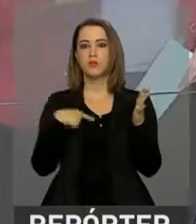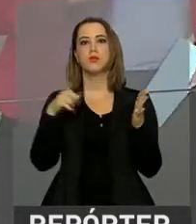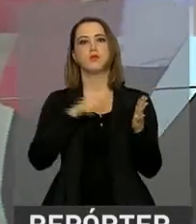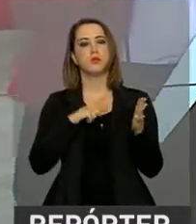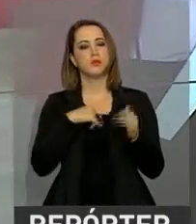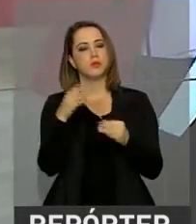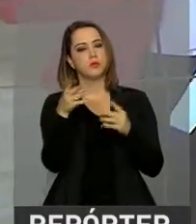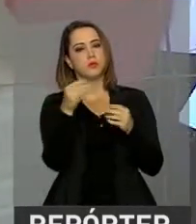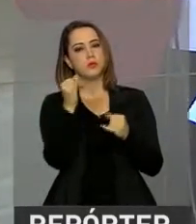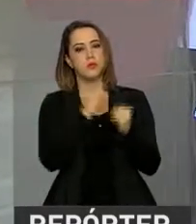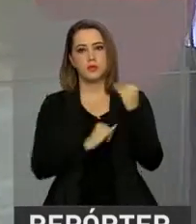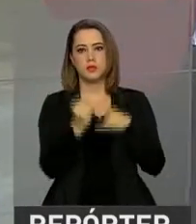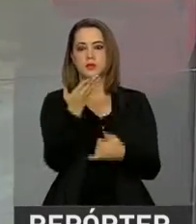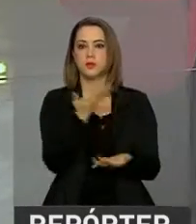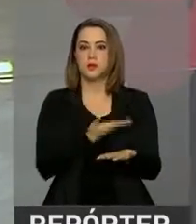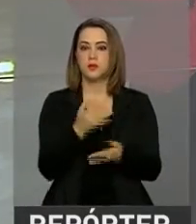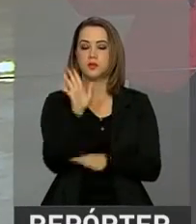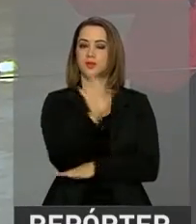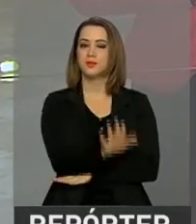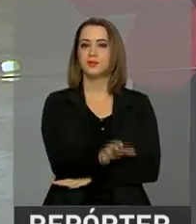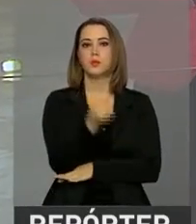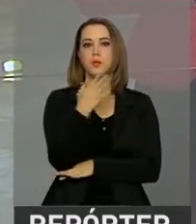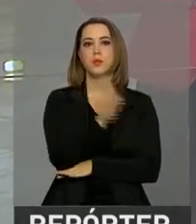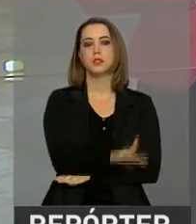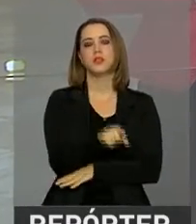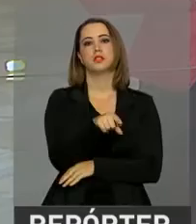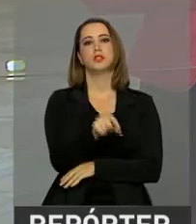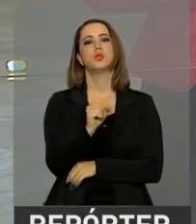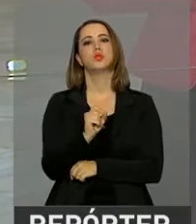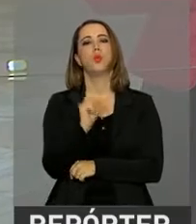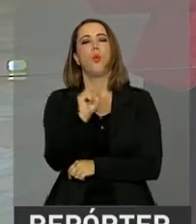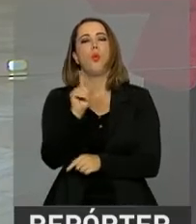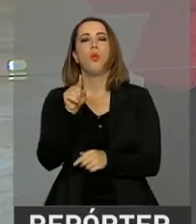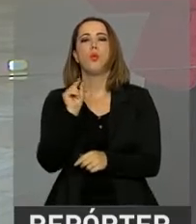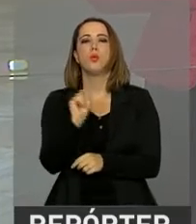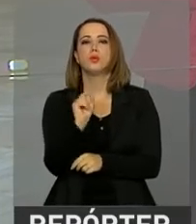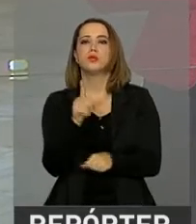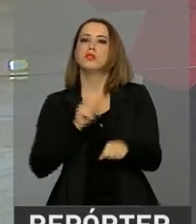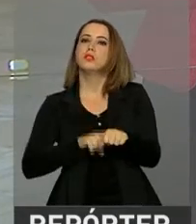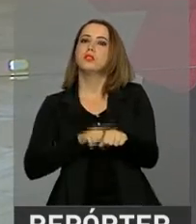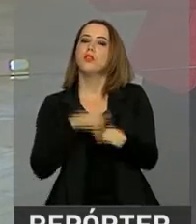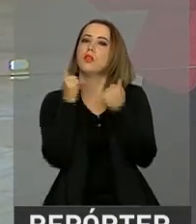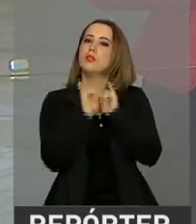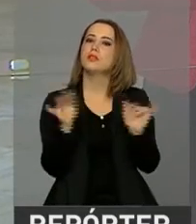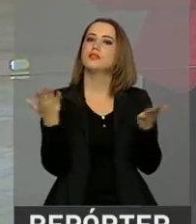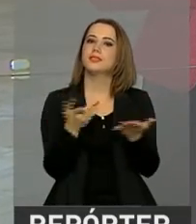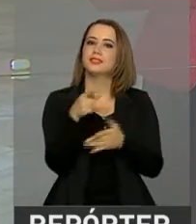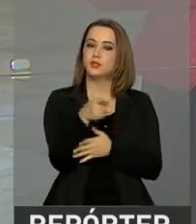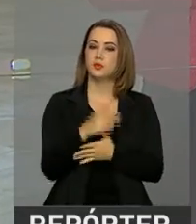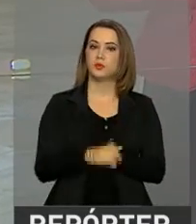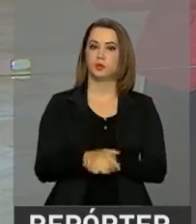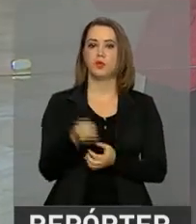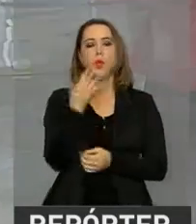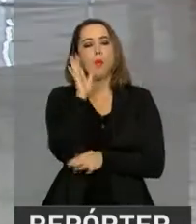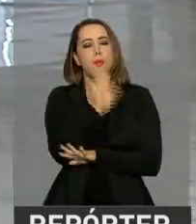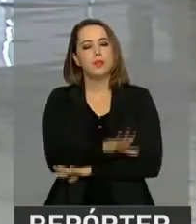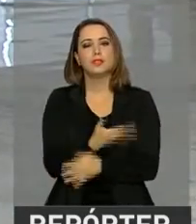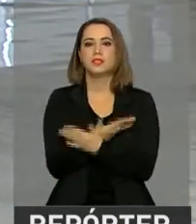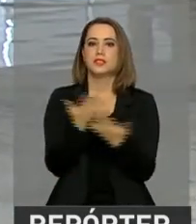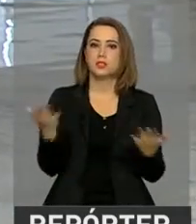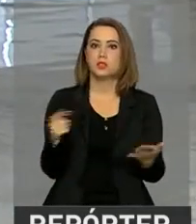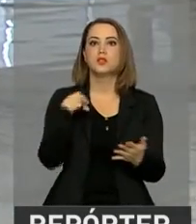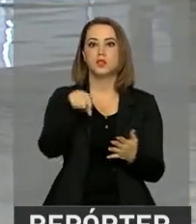as informações pra gente essa boa tarde que horas que essa meta fiscal deve ser anunciado boa tarde leandro boa tarde a todos a